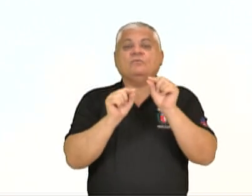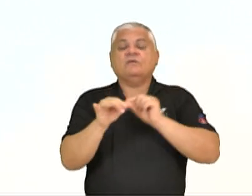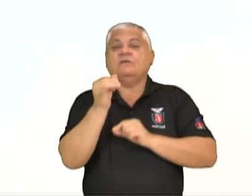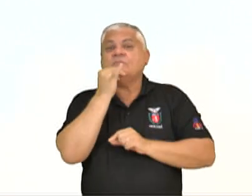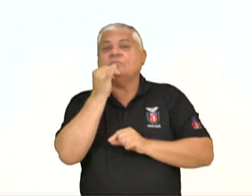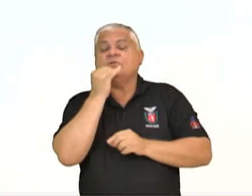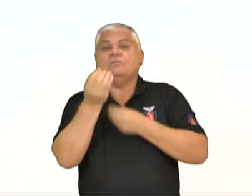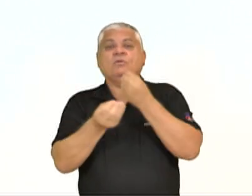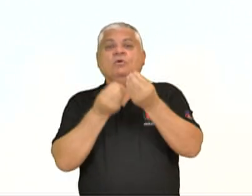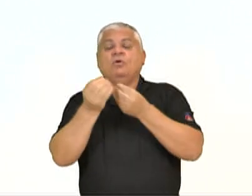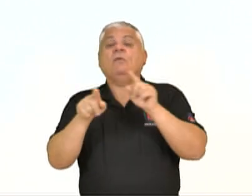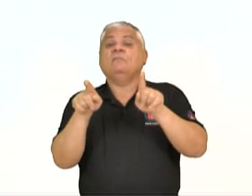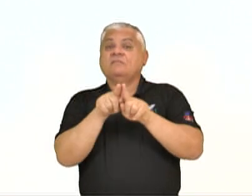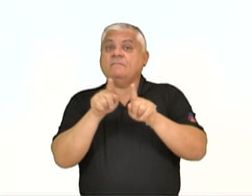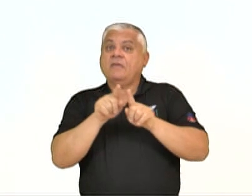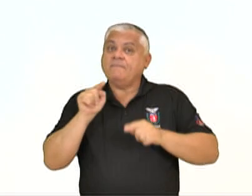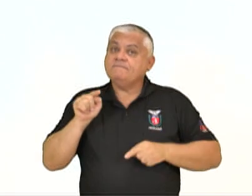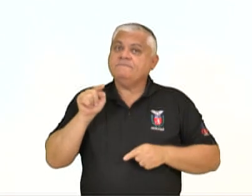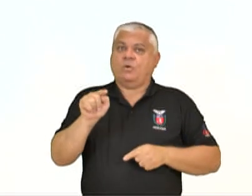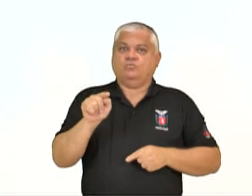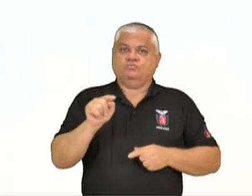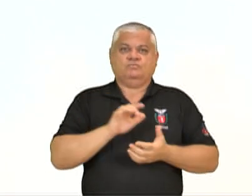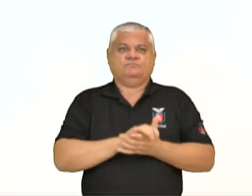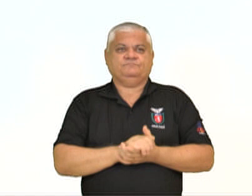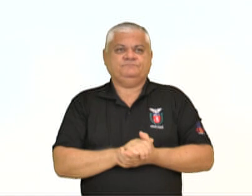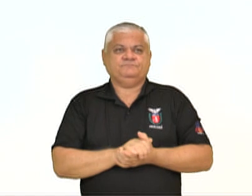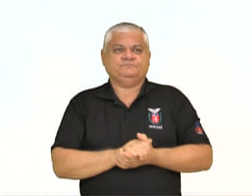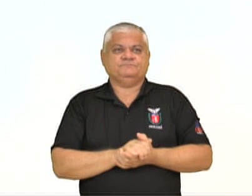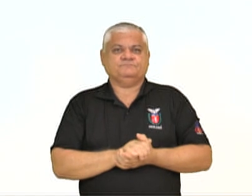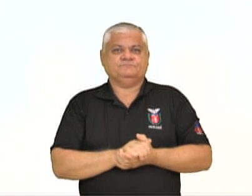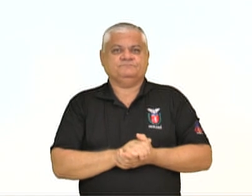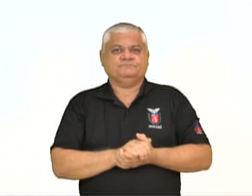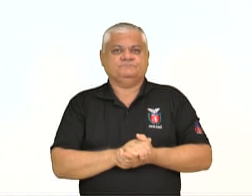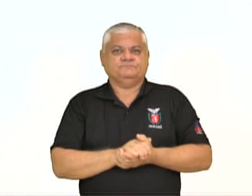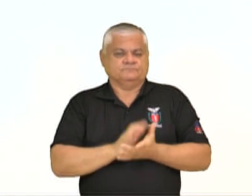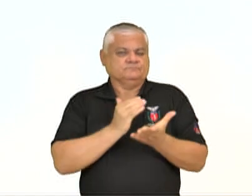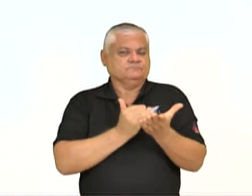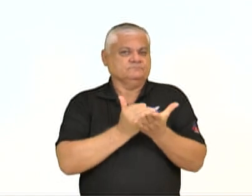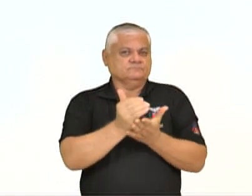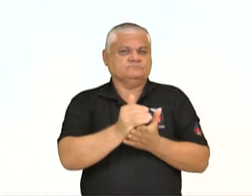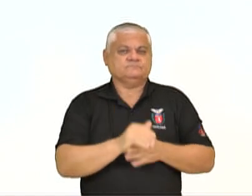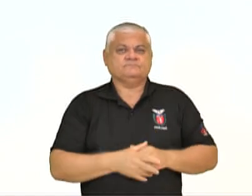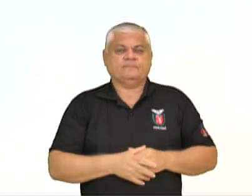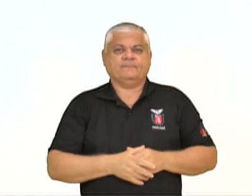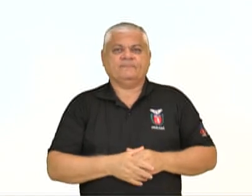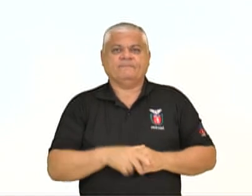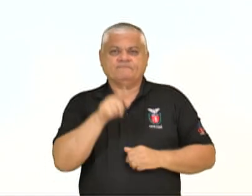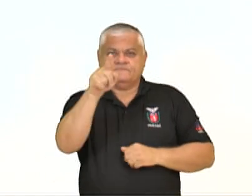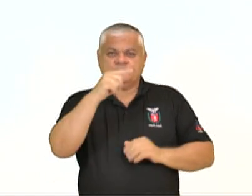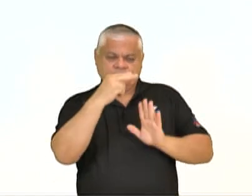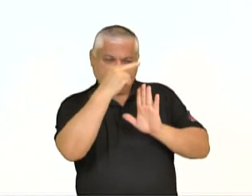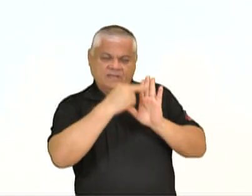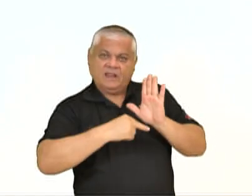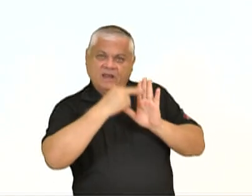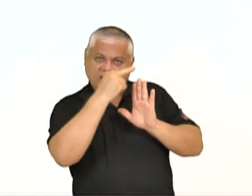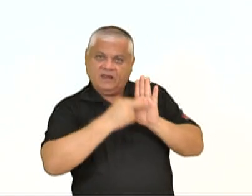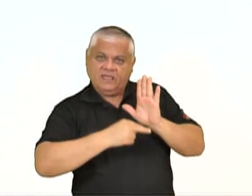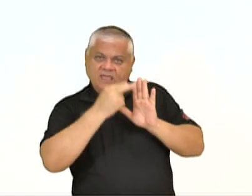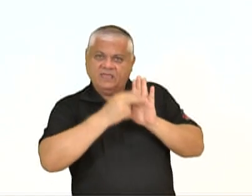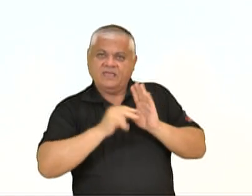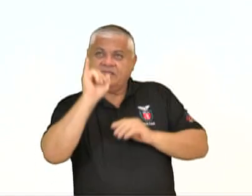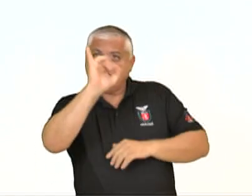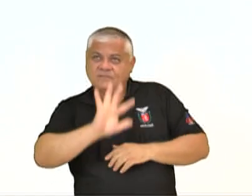uso da pontuação. Então, para início de conversa, você gosta de ler texto com